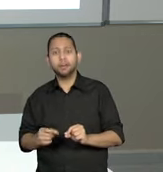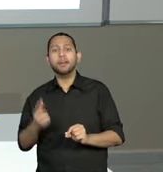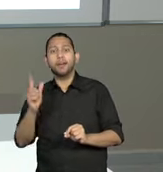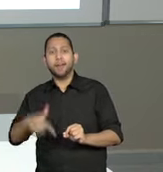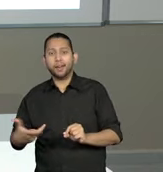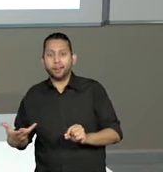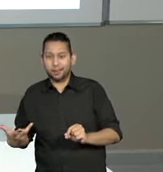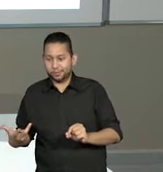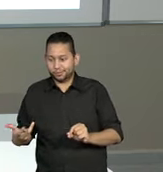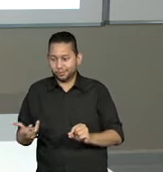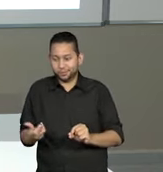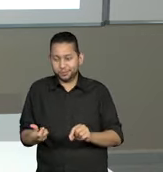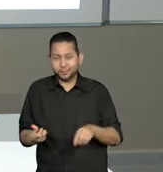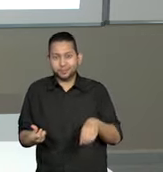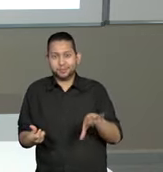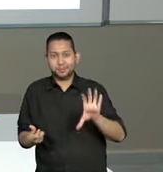máquinas